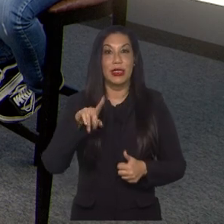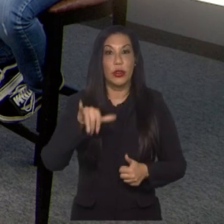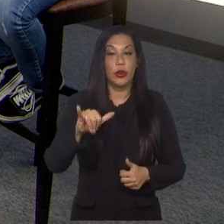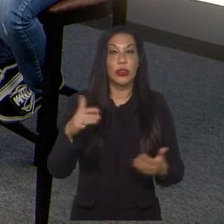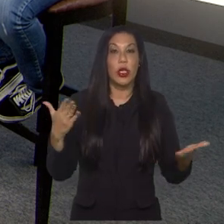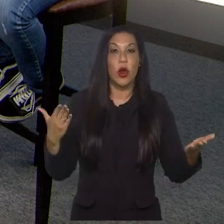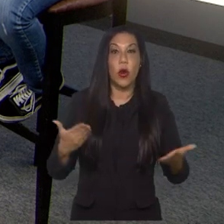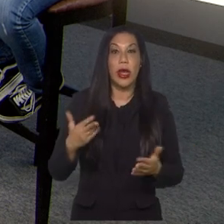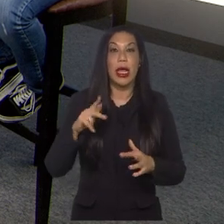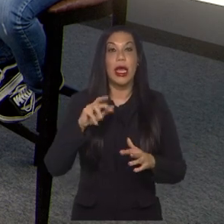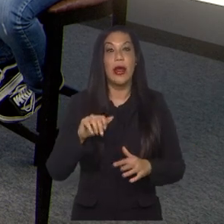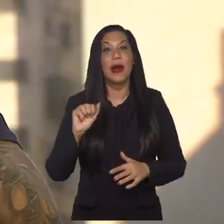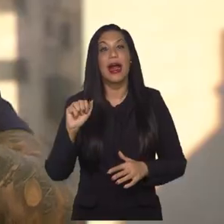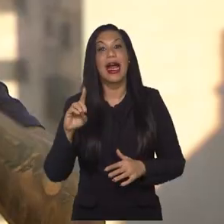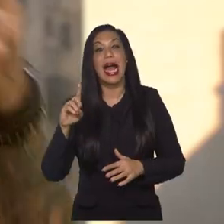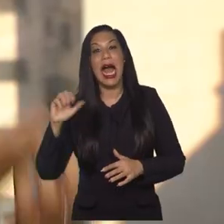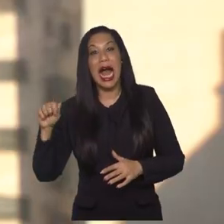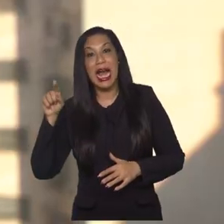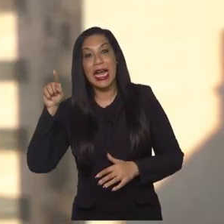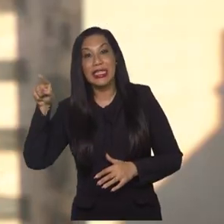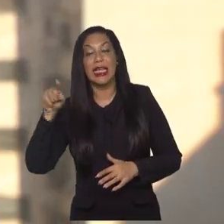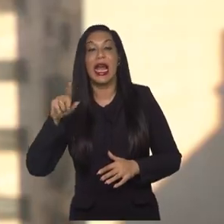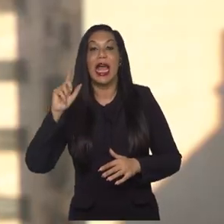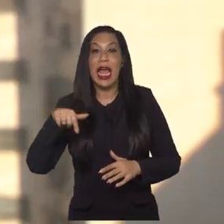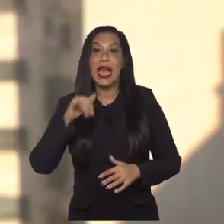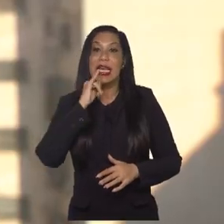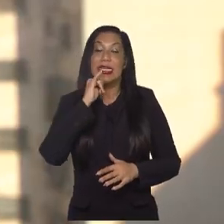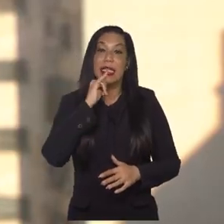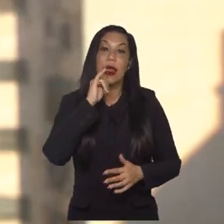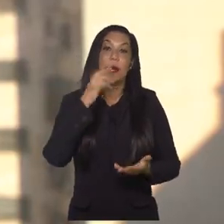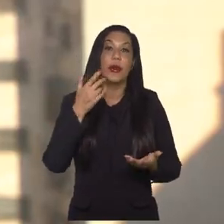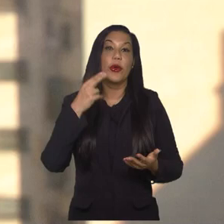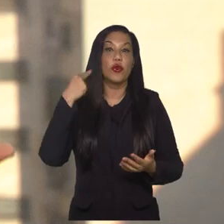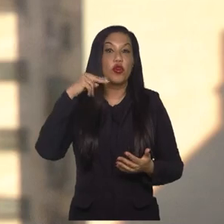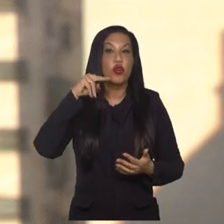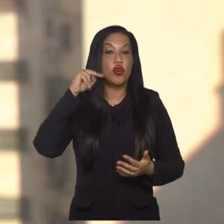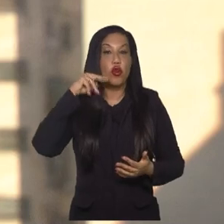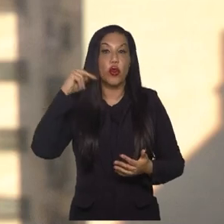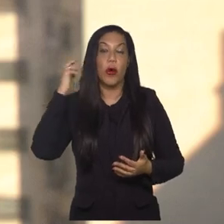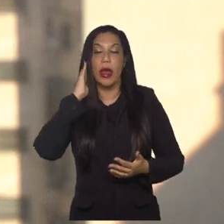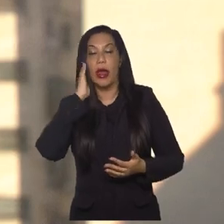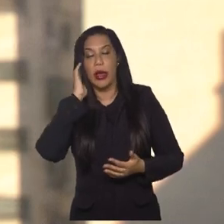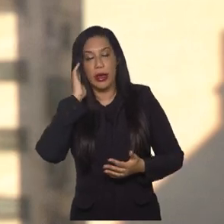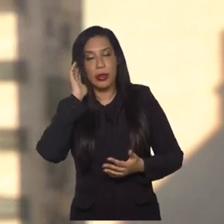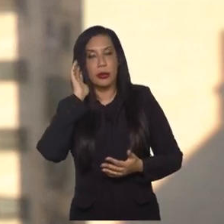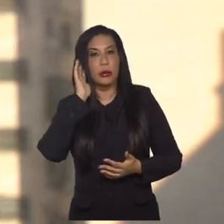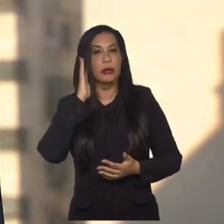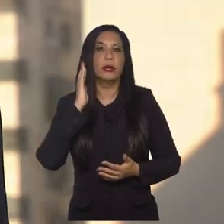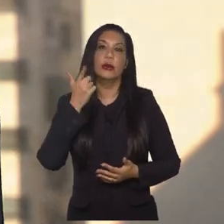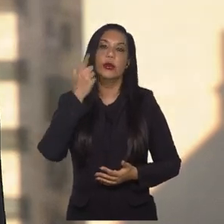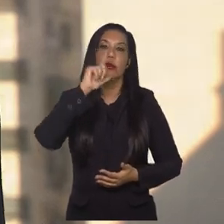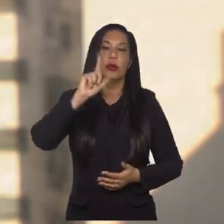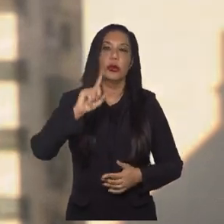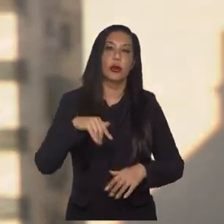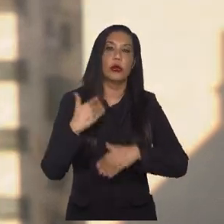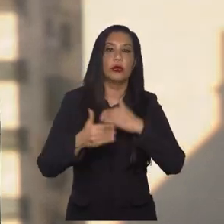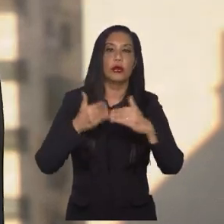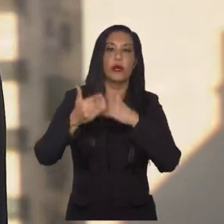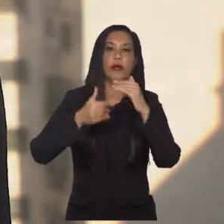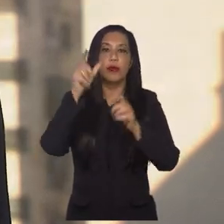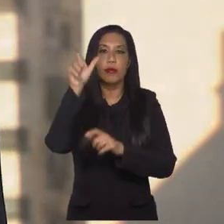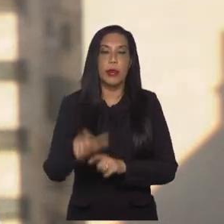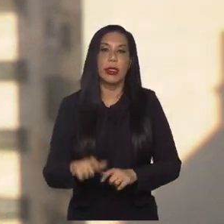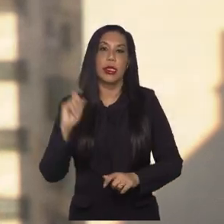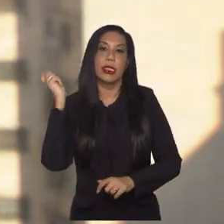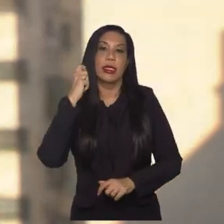para a Inglaterra, o que a Ada Hegerberg deveria ter feito na Noruega, e que a gente sabe que não foi por várias outras questões, inclusive que ajudaram até no desenvolvimento da própria